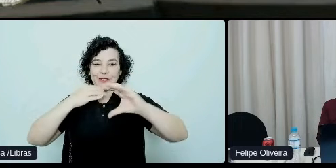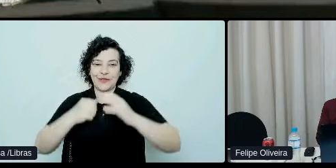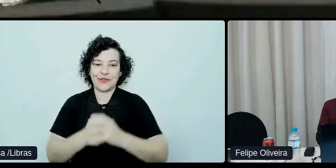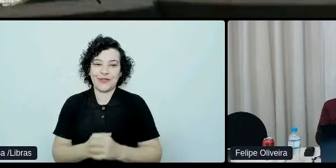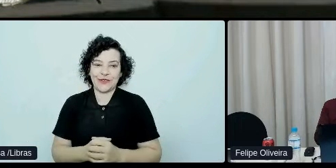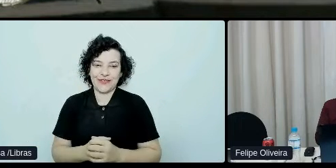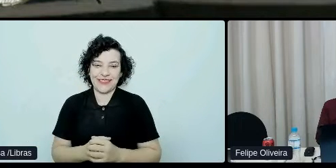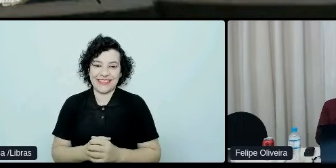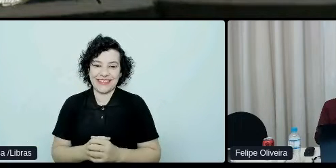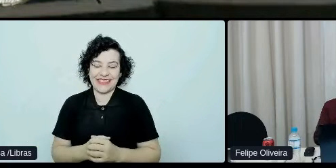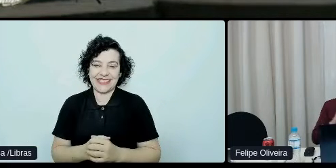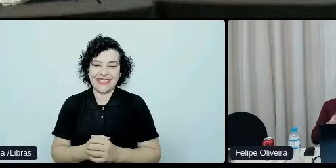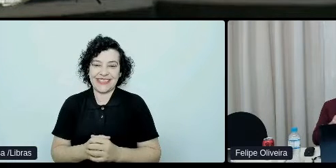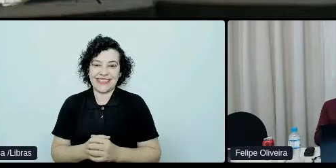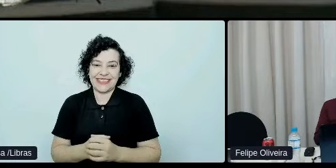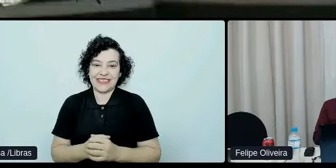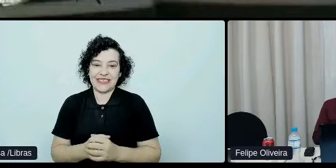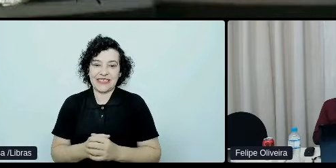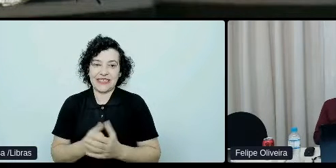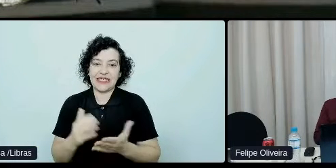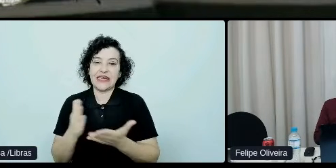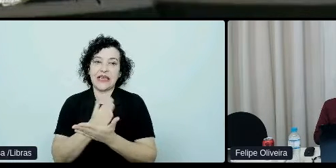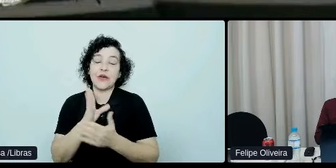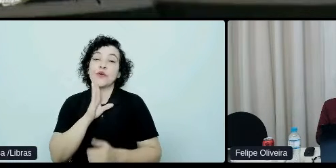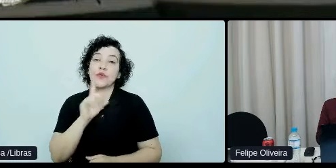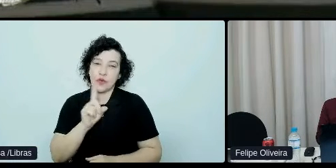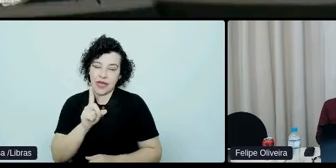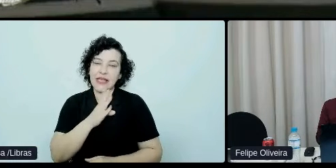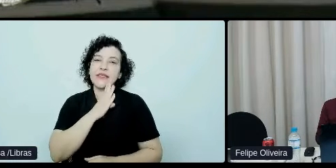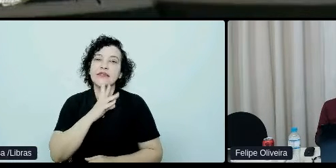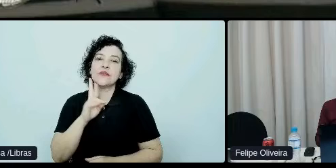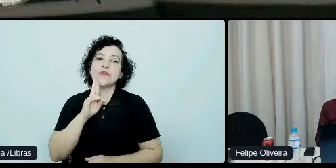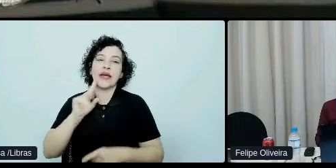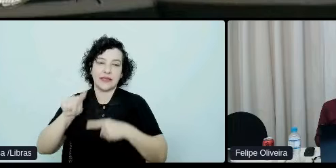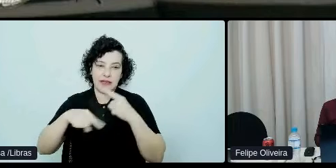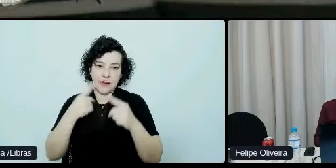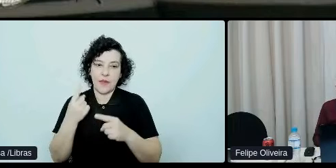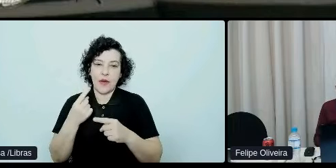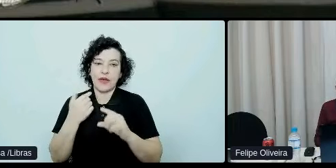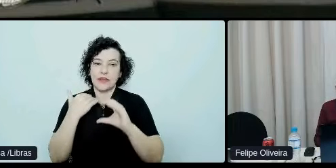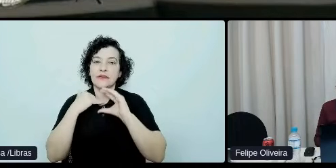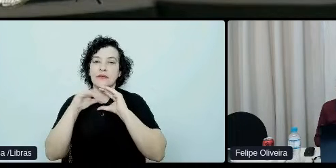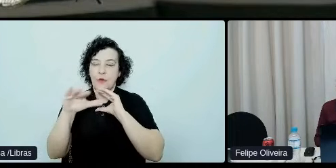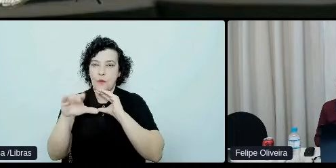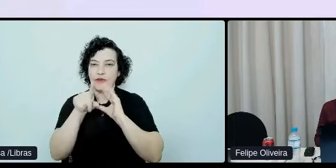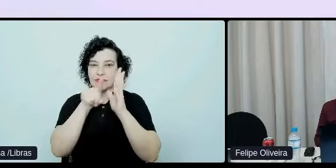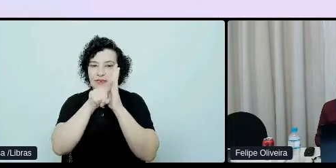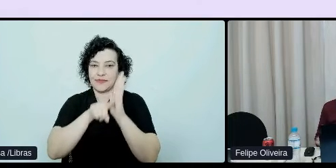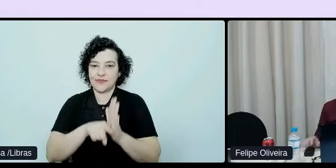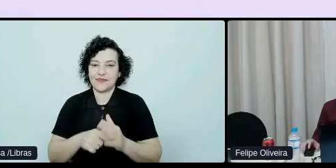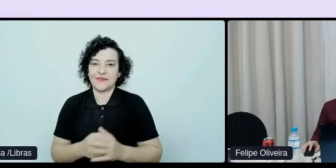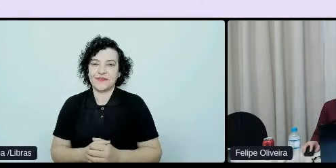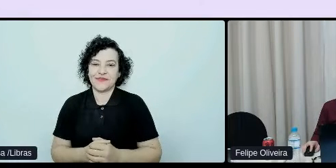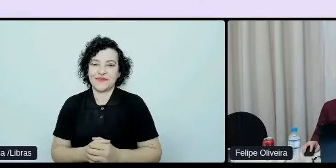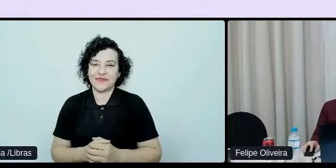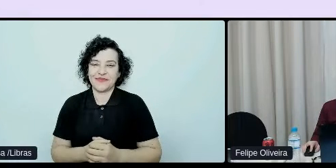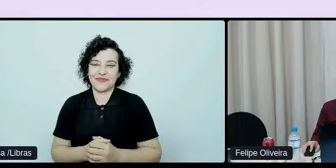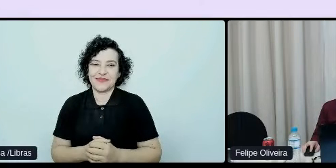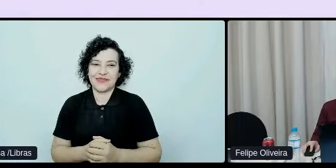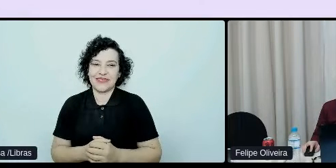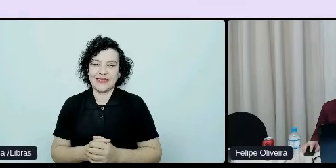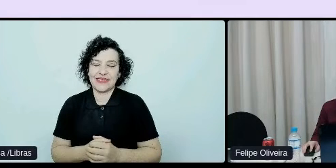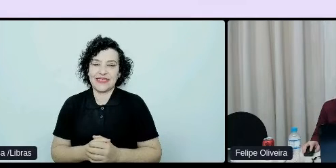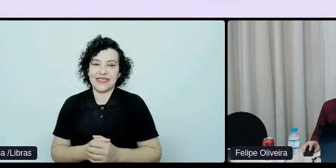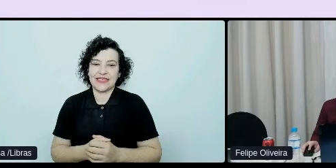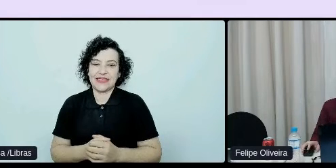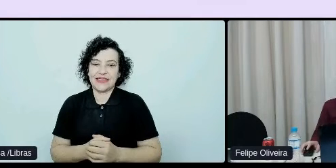para quem não conhece, dá uma procurada depois. Muito bom, bora lá. Beleza, pode passar.